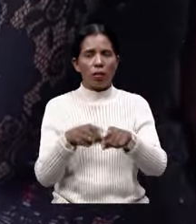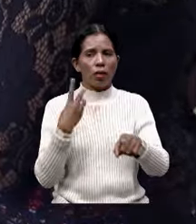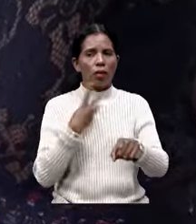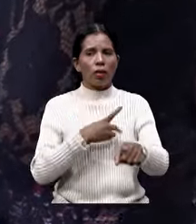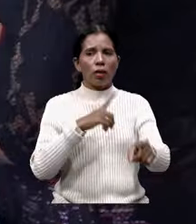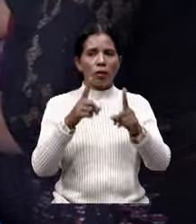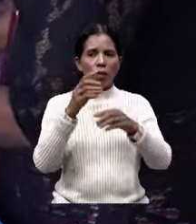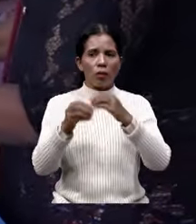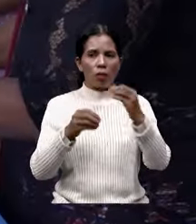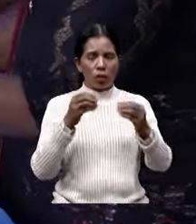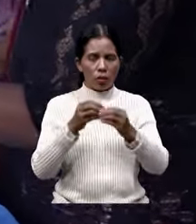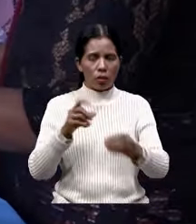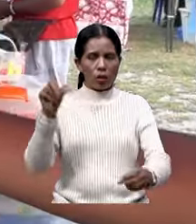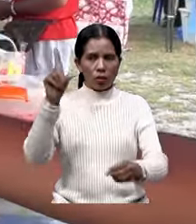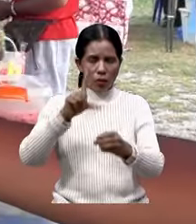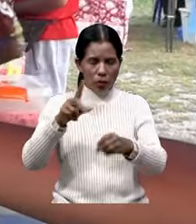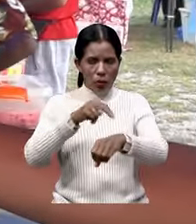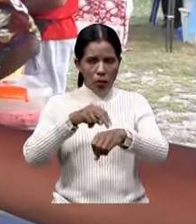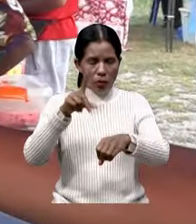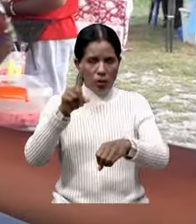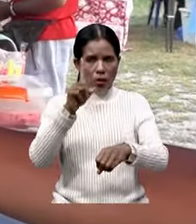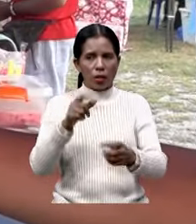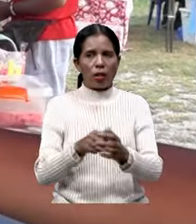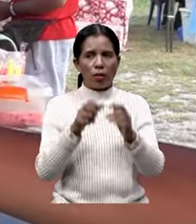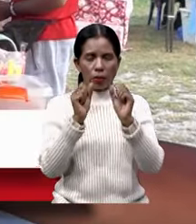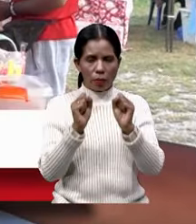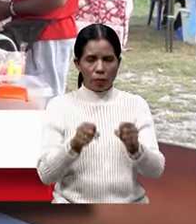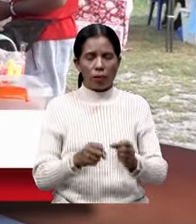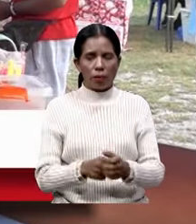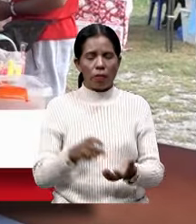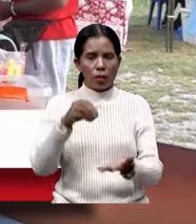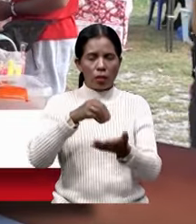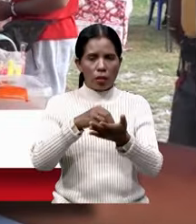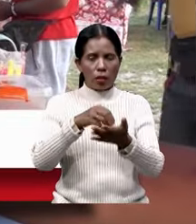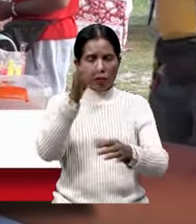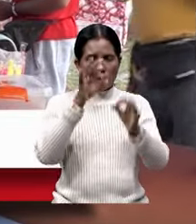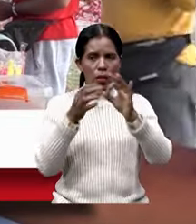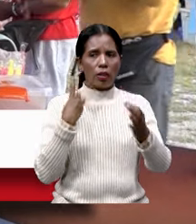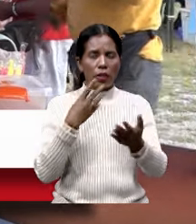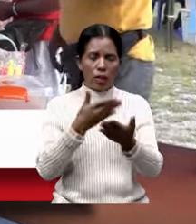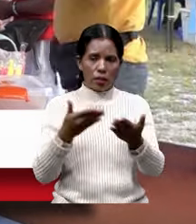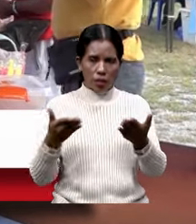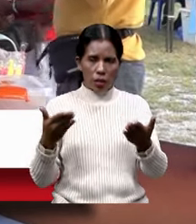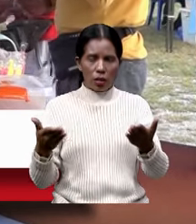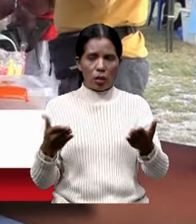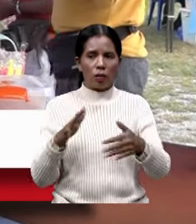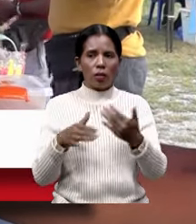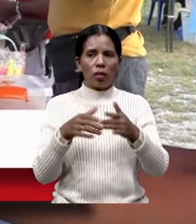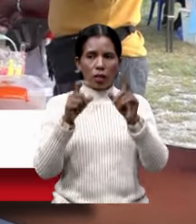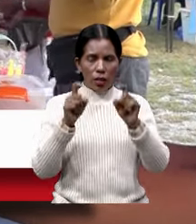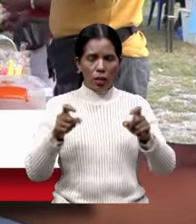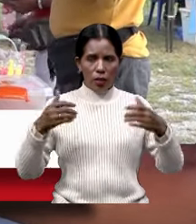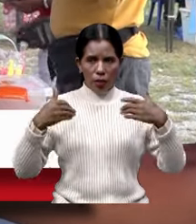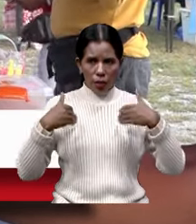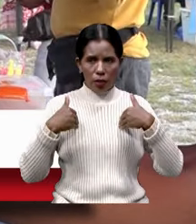ba itinini laboratorium nasional. Para tu bele, bele garantia kata ki itinini produto ihe nebe ihe rai lara ne, tingi ser ihe duni